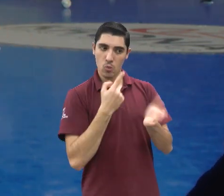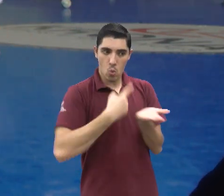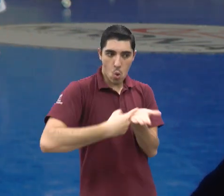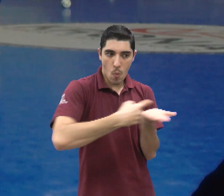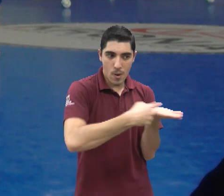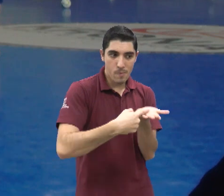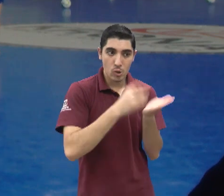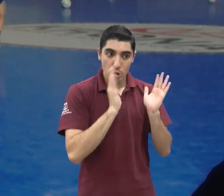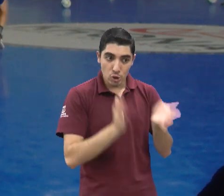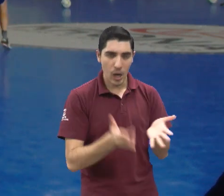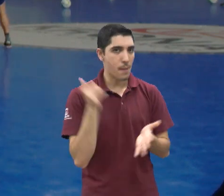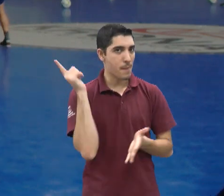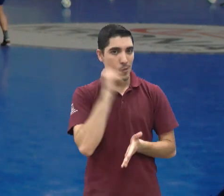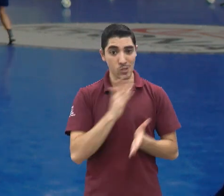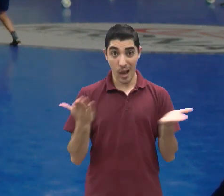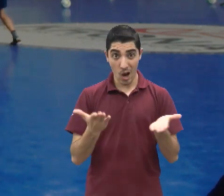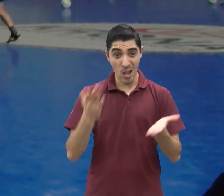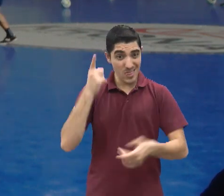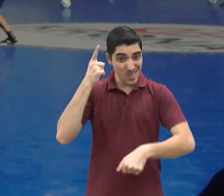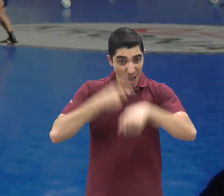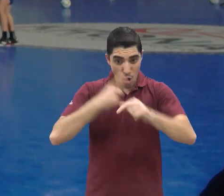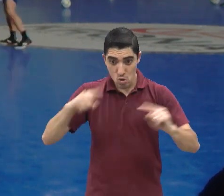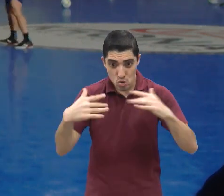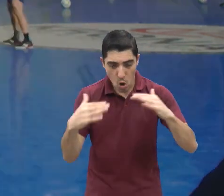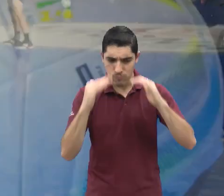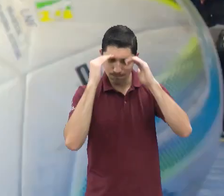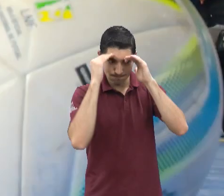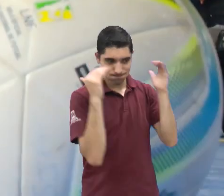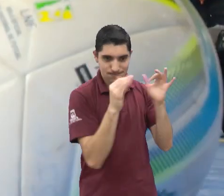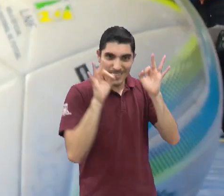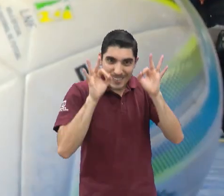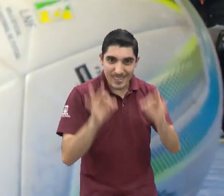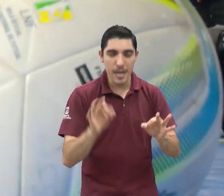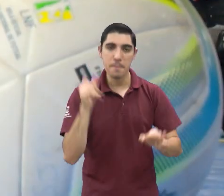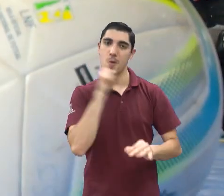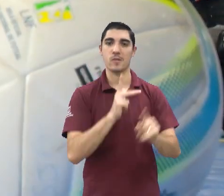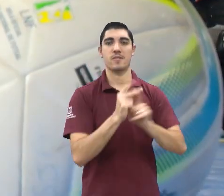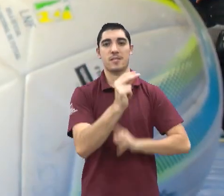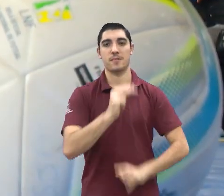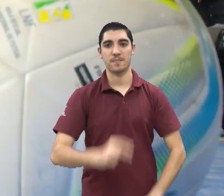trabalhando na semana, isso vai nos aproximar muito da vitória.